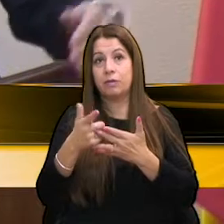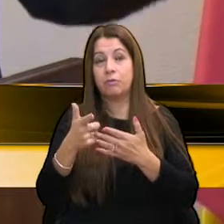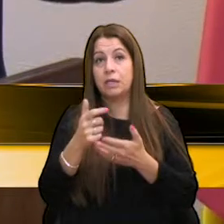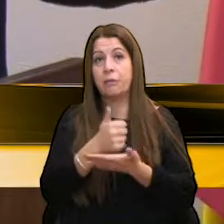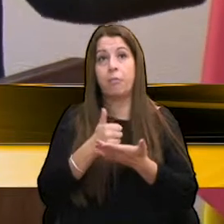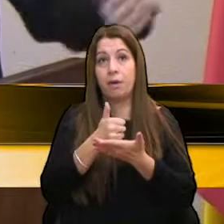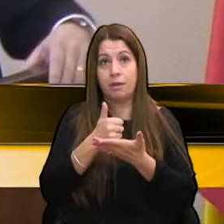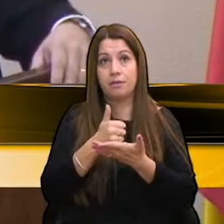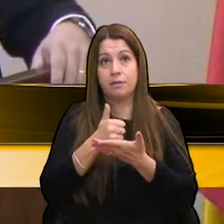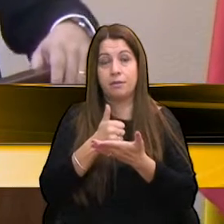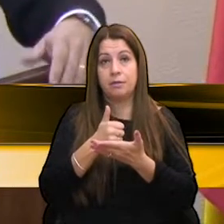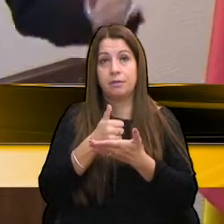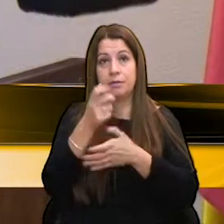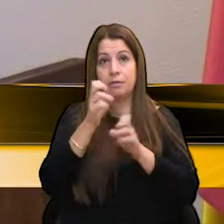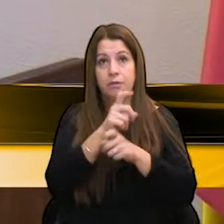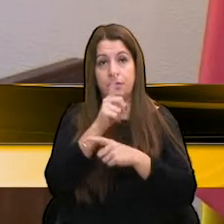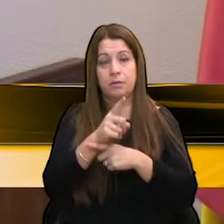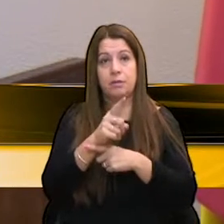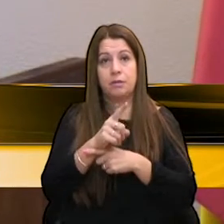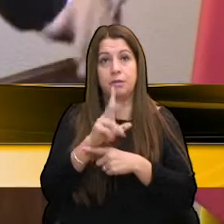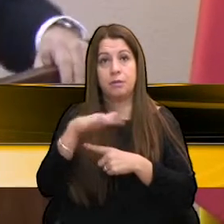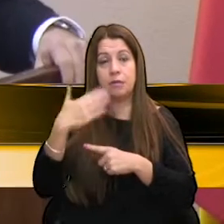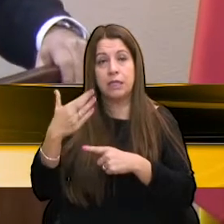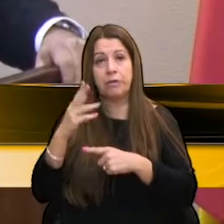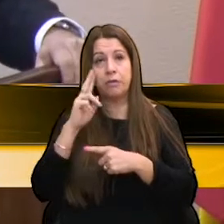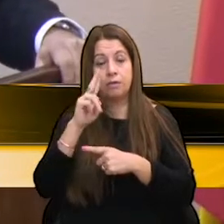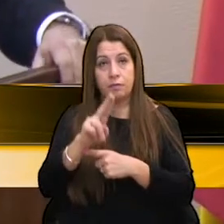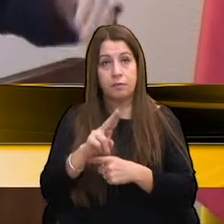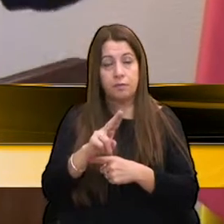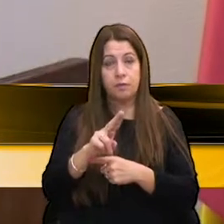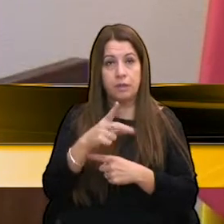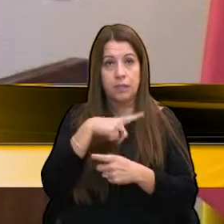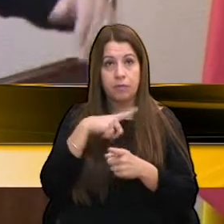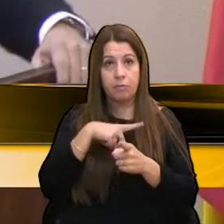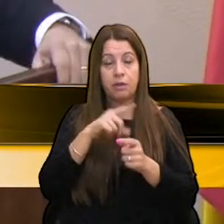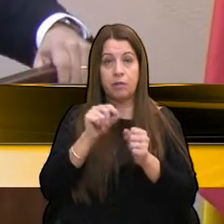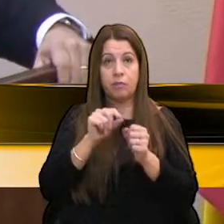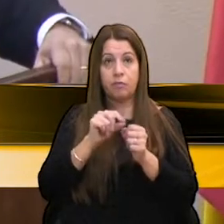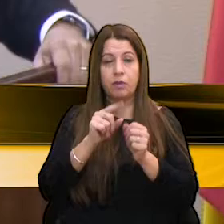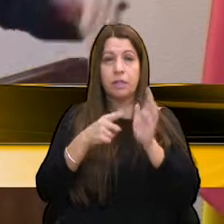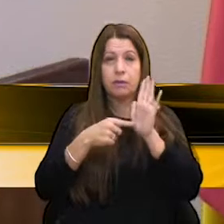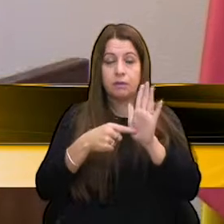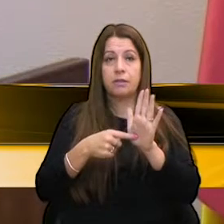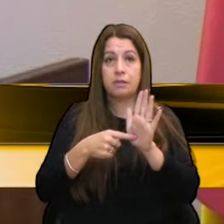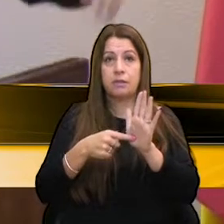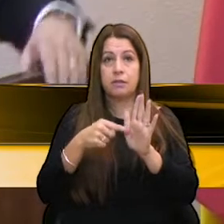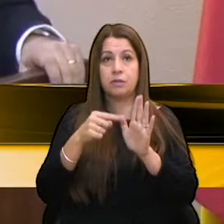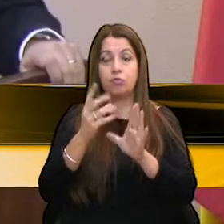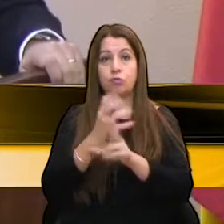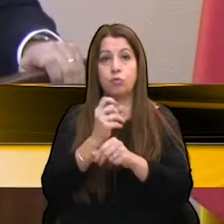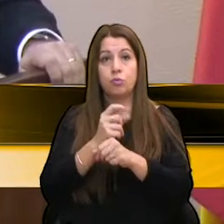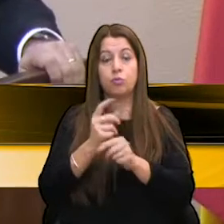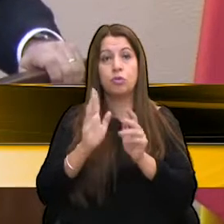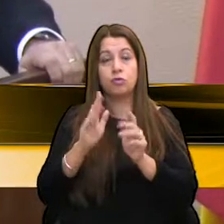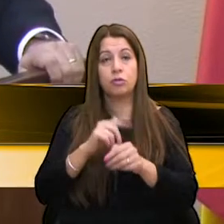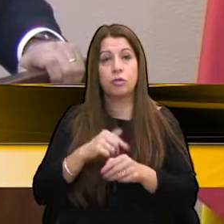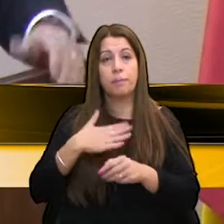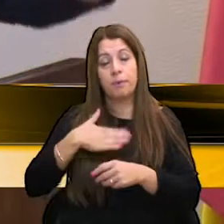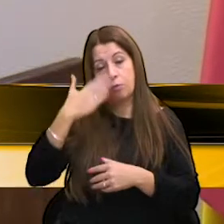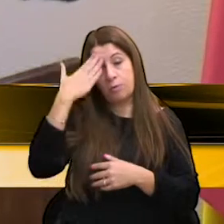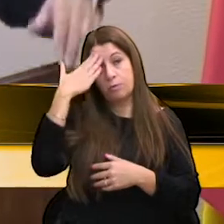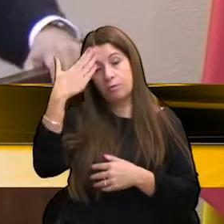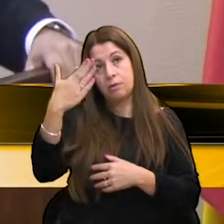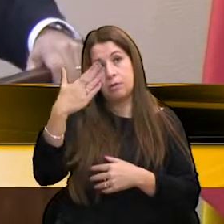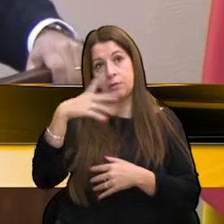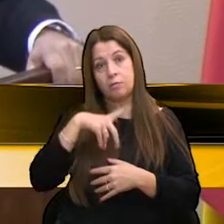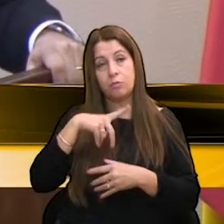base industrial. De resto, presidente, dizer que, em consideração a Vossa Excelência, também fiz essa pequena prestação de contas, mas deixando já o meu